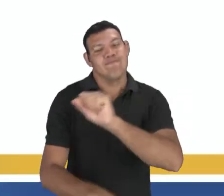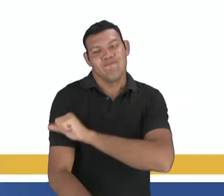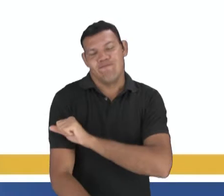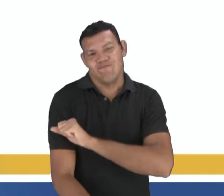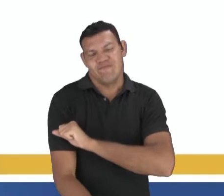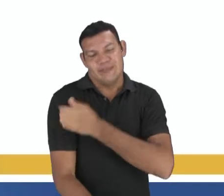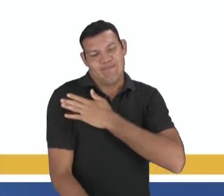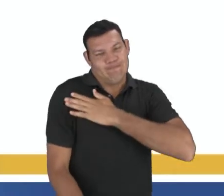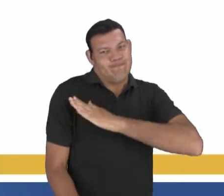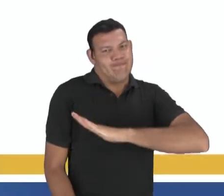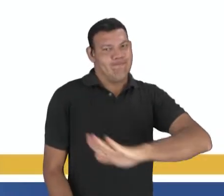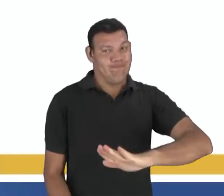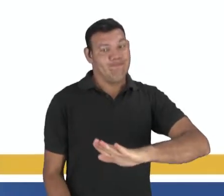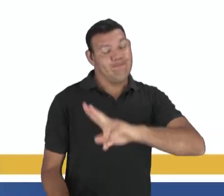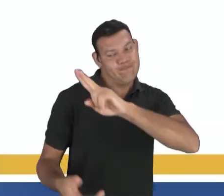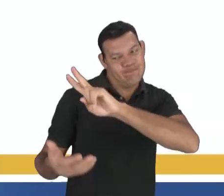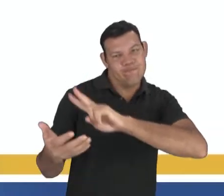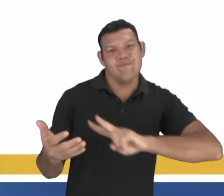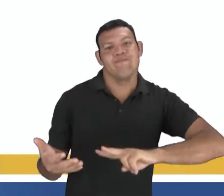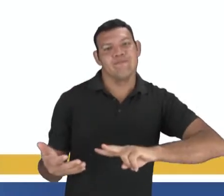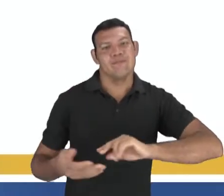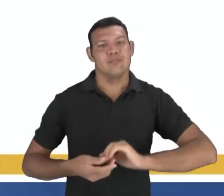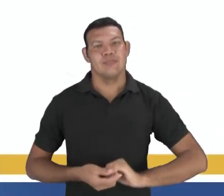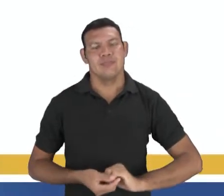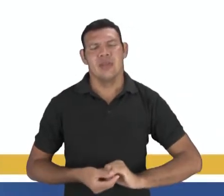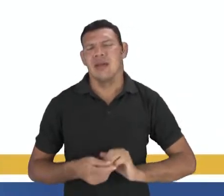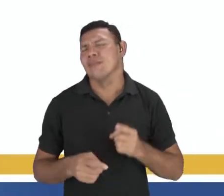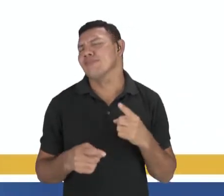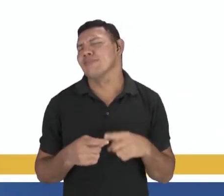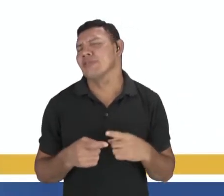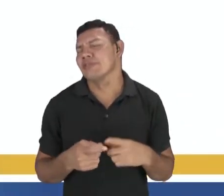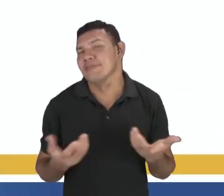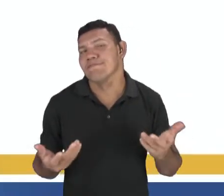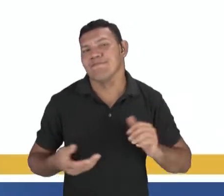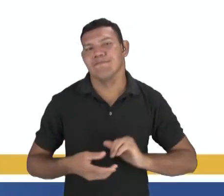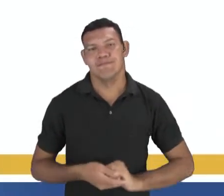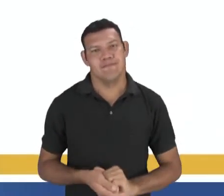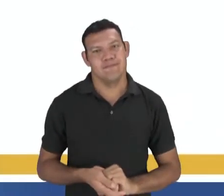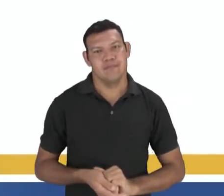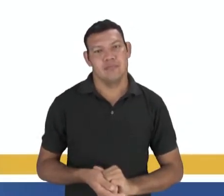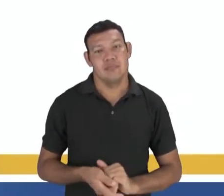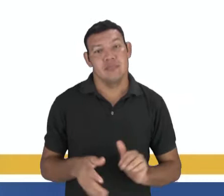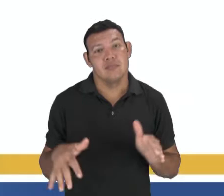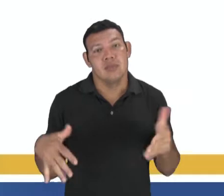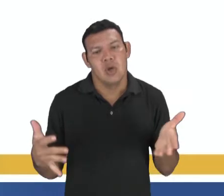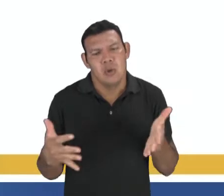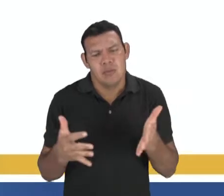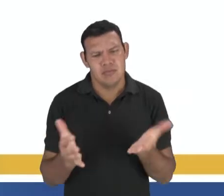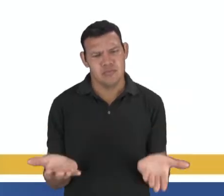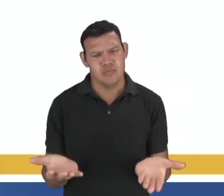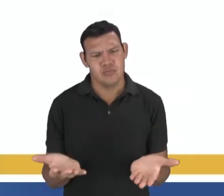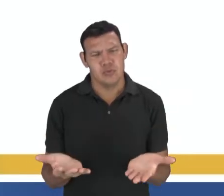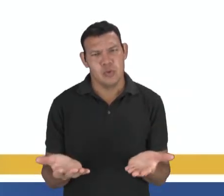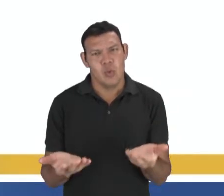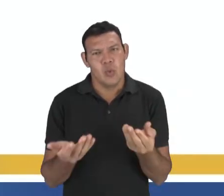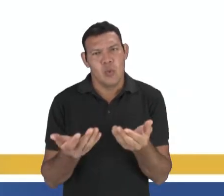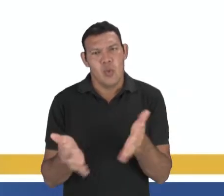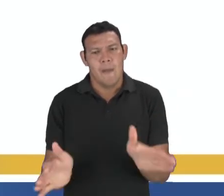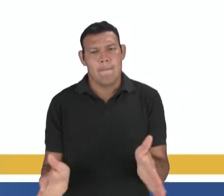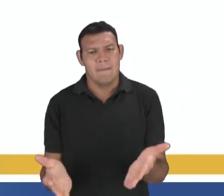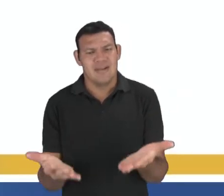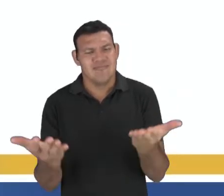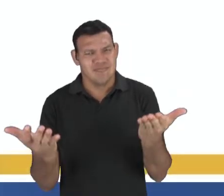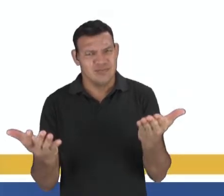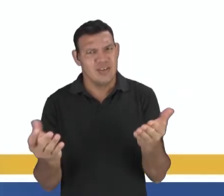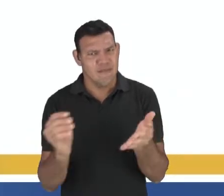alunos não gostam de ler. Por que se deve isso? A que motivo? Será